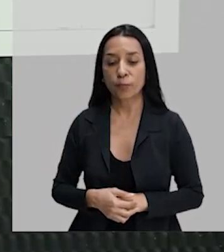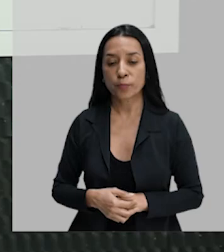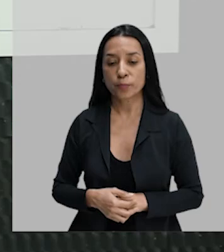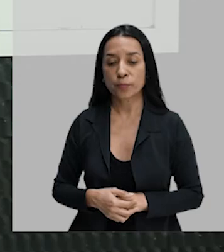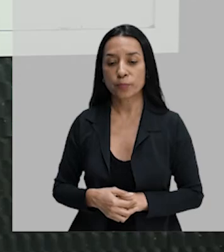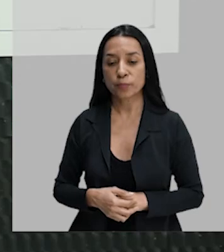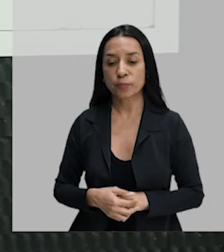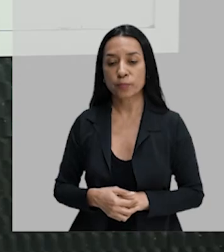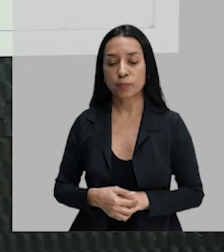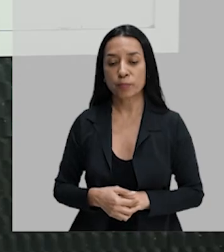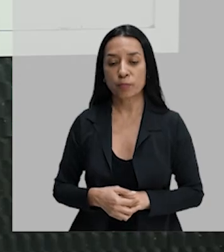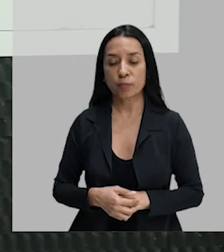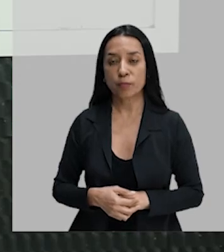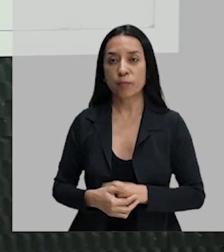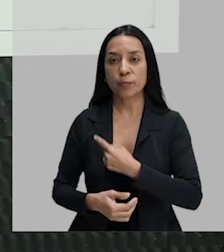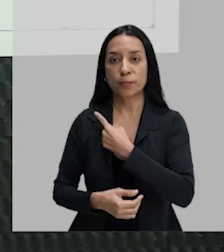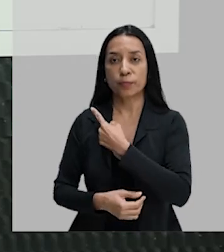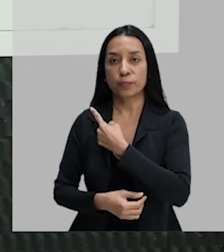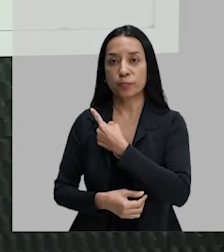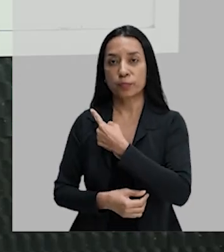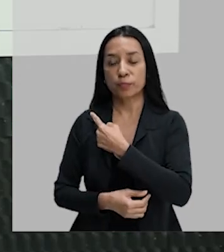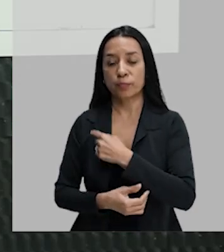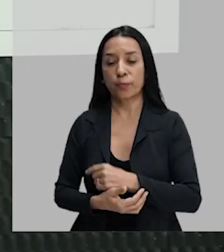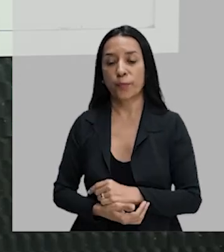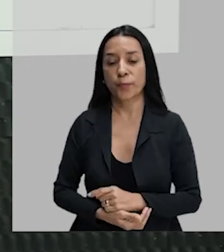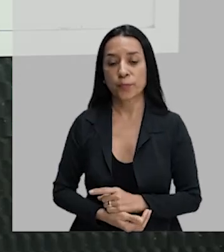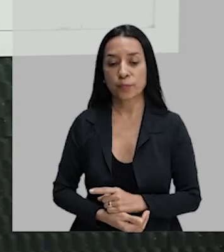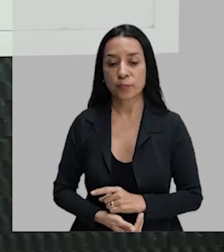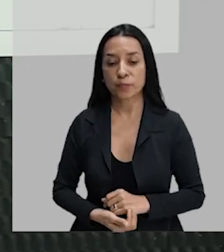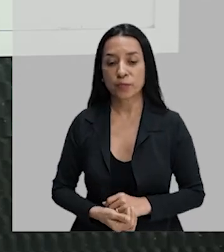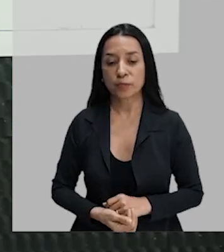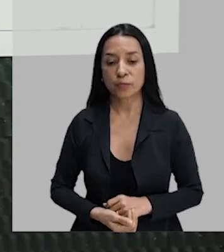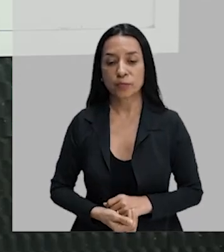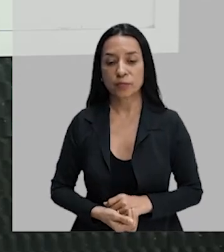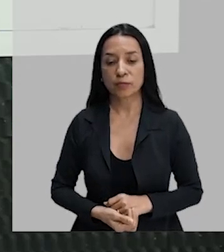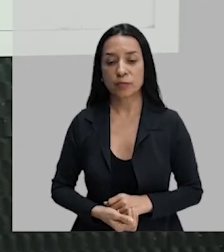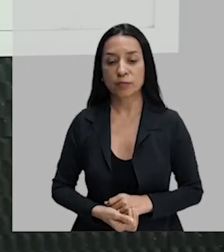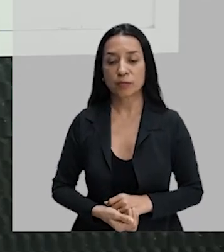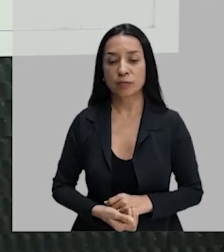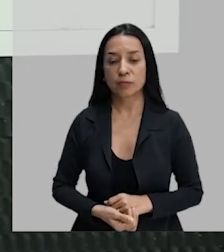a quinta é menos um E aí fica dois menos nove